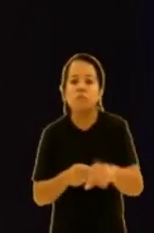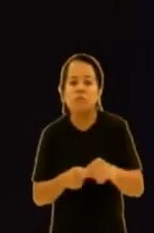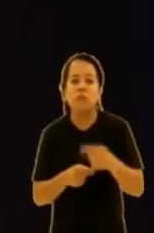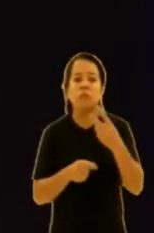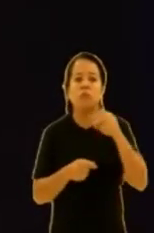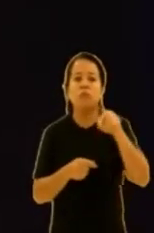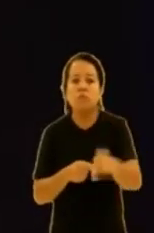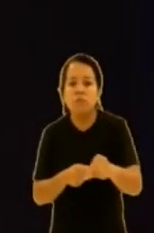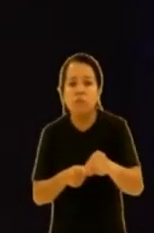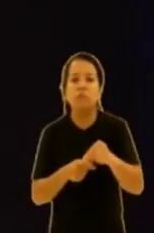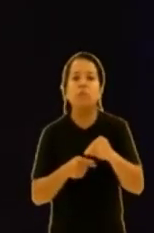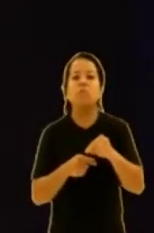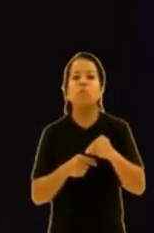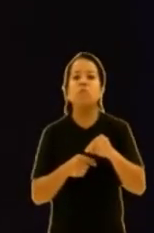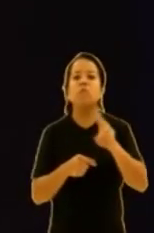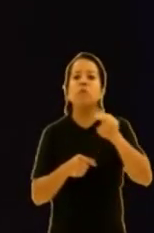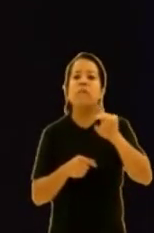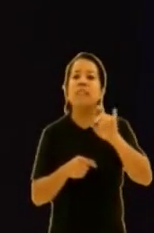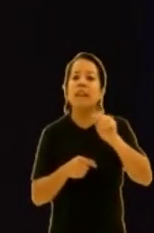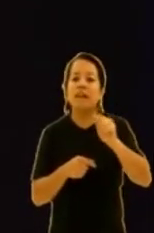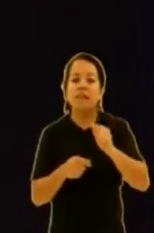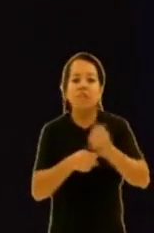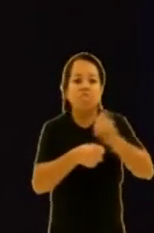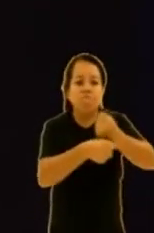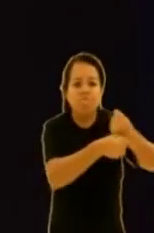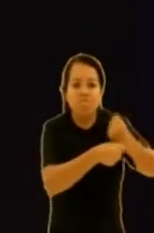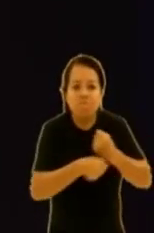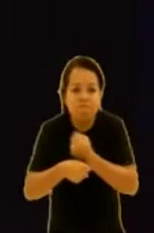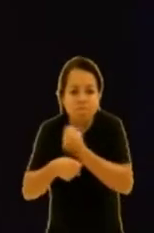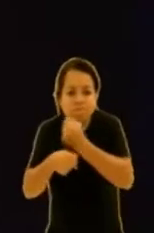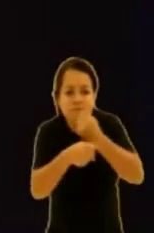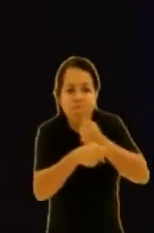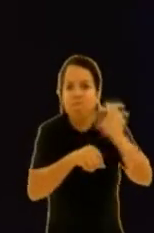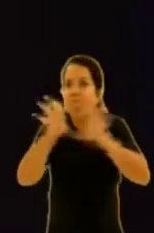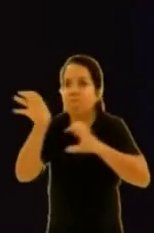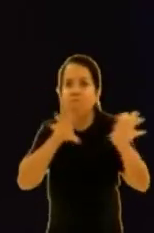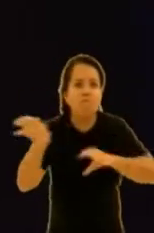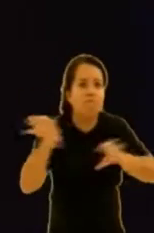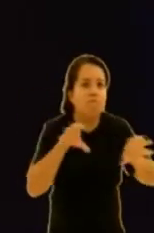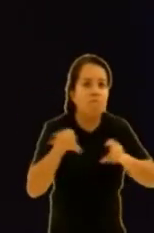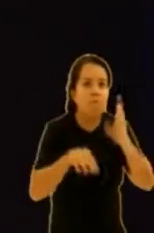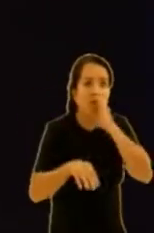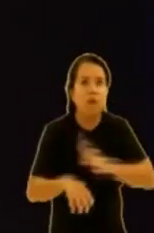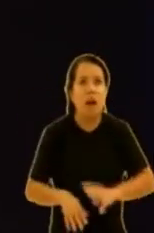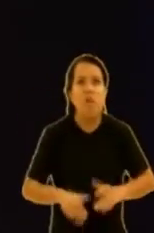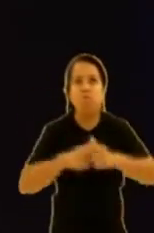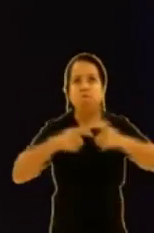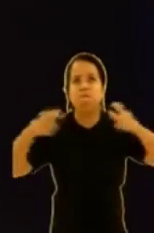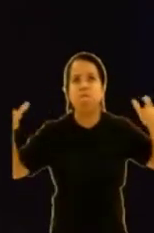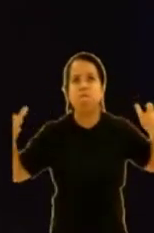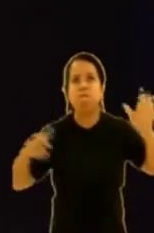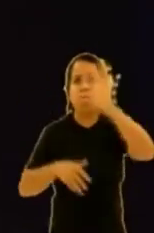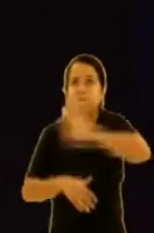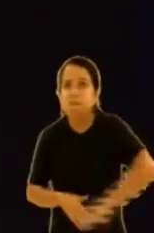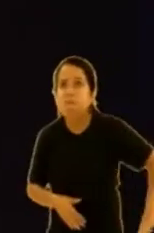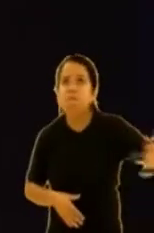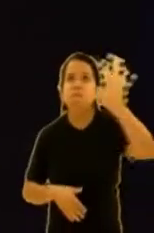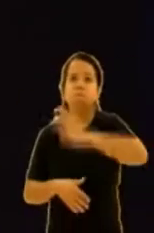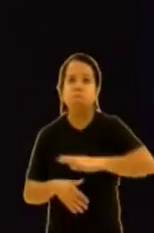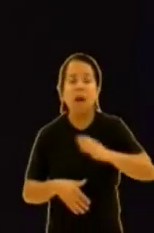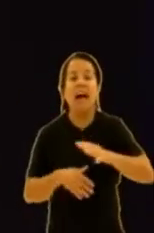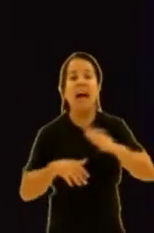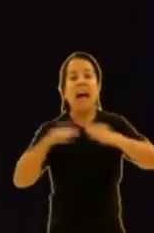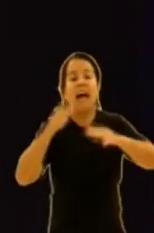num curtíssimo espaço de tempo, num país de dimensões continentais como o nosso, em que para você chegar com um material